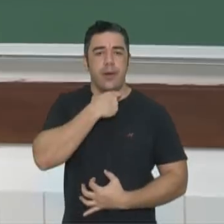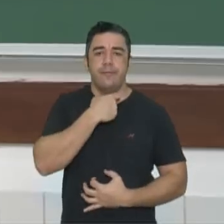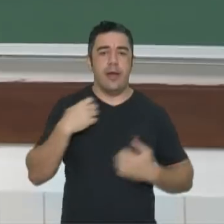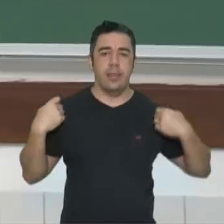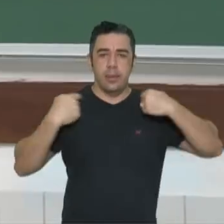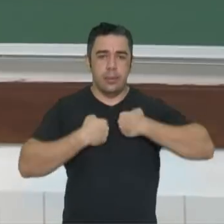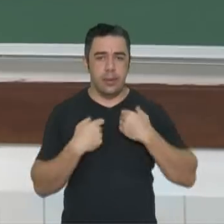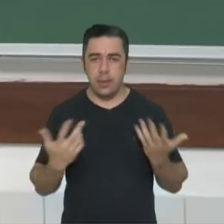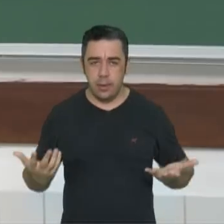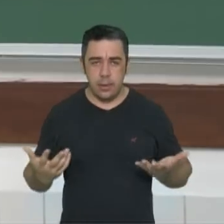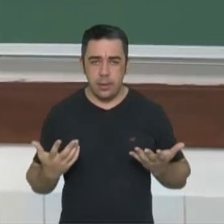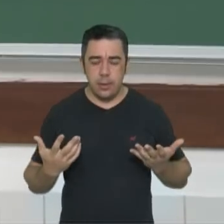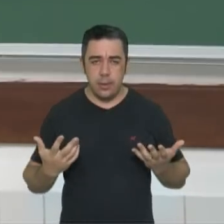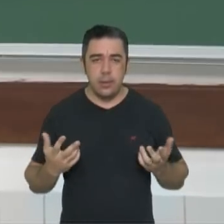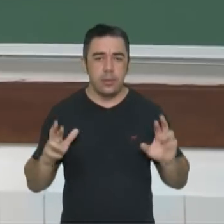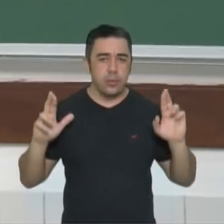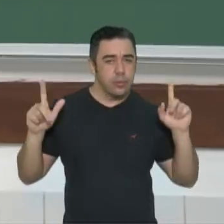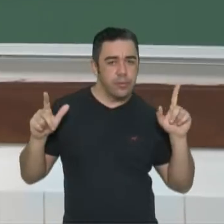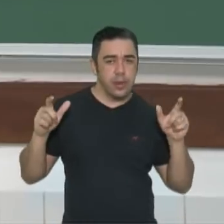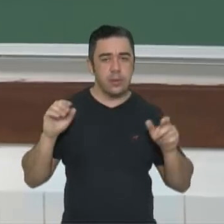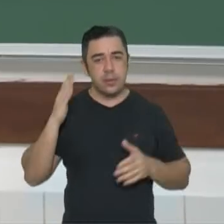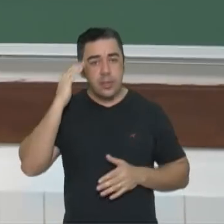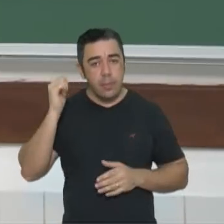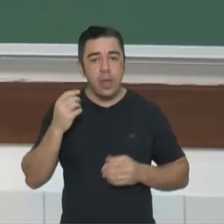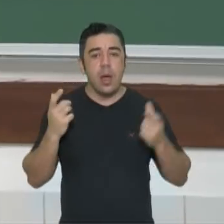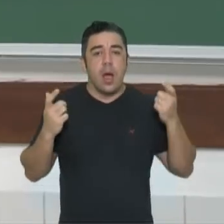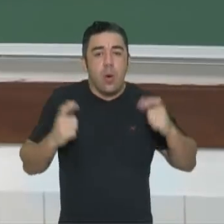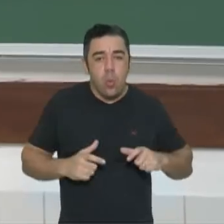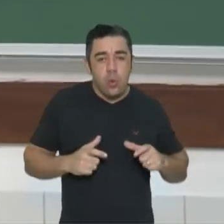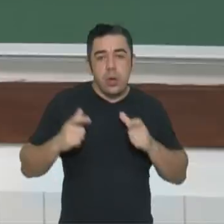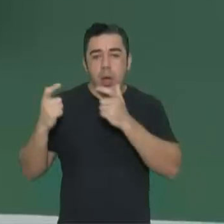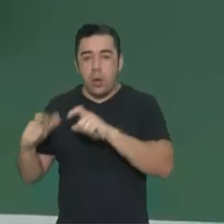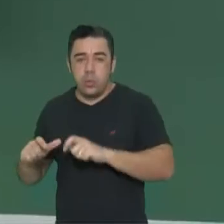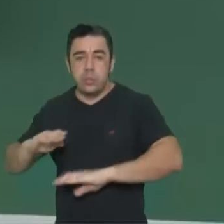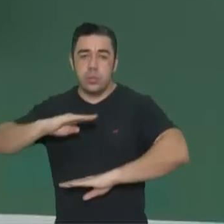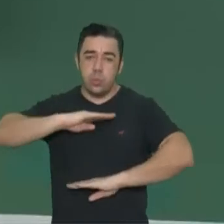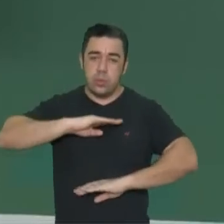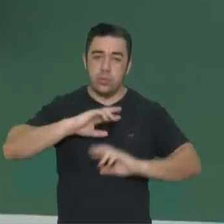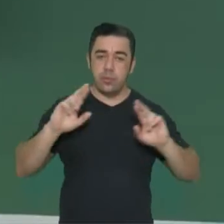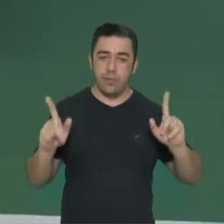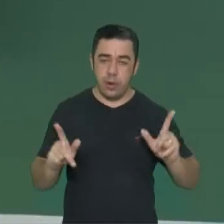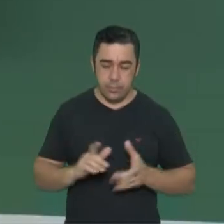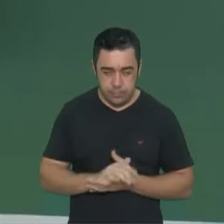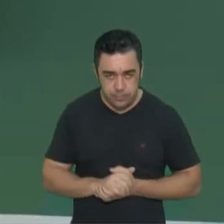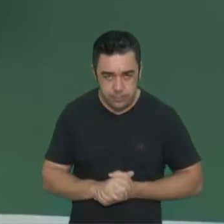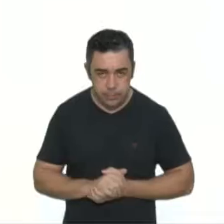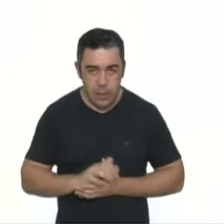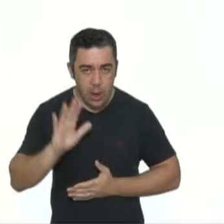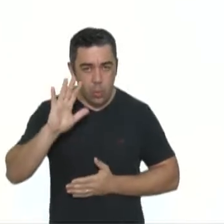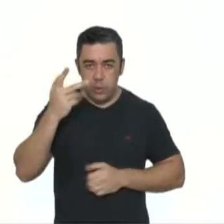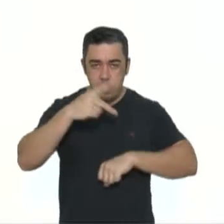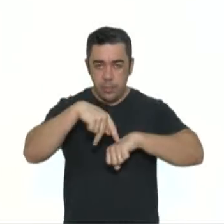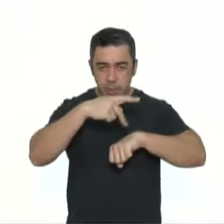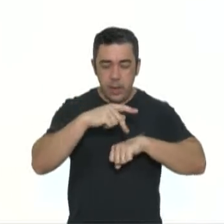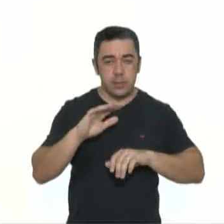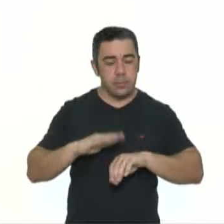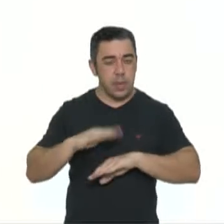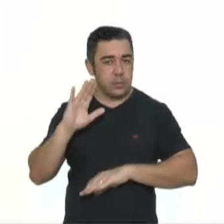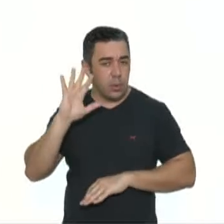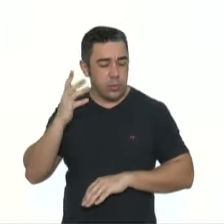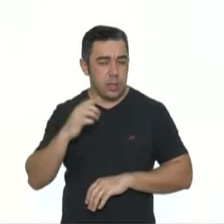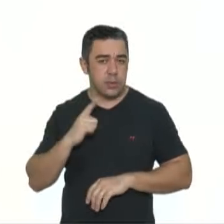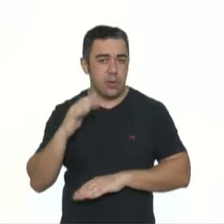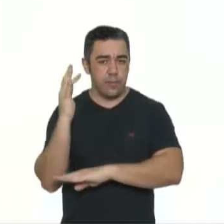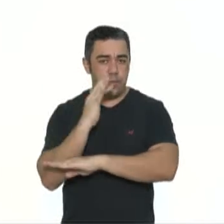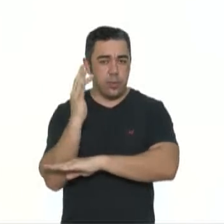tranquilo. Se eu for a um casamento, eu não posso ir de bermuda. A língua é assim, ok? Então, ó, acontece em todo o país, menos comum na linguagem culta. É